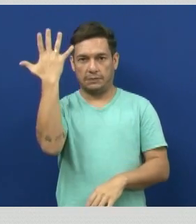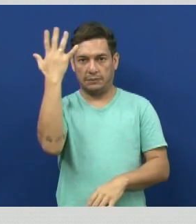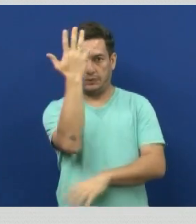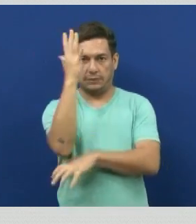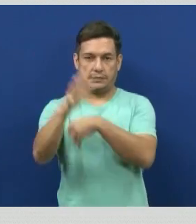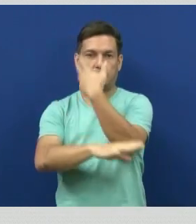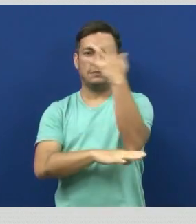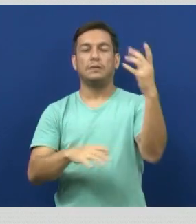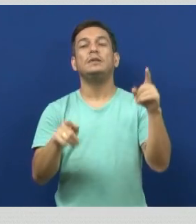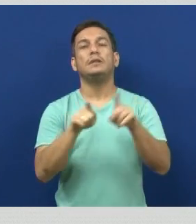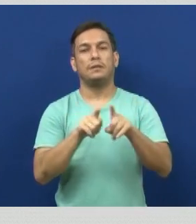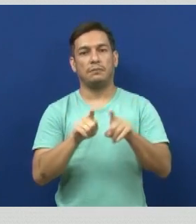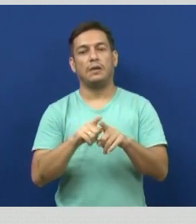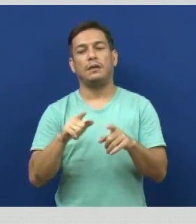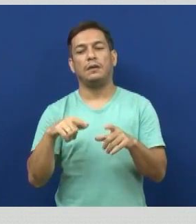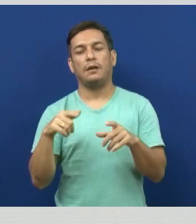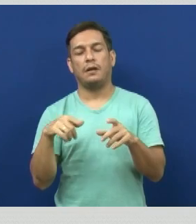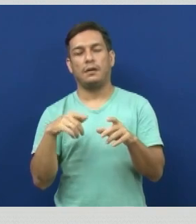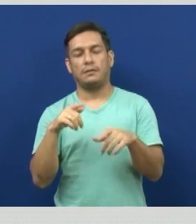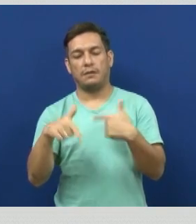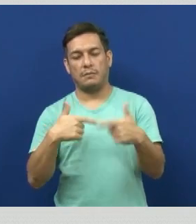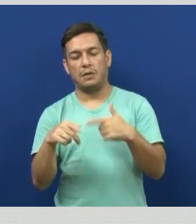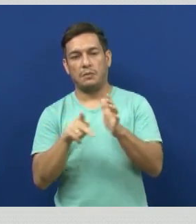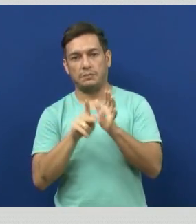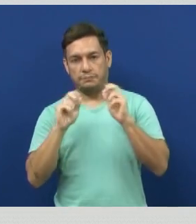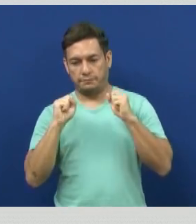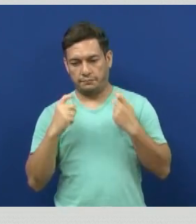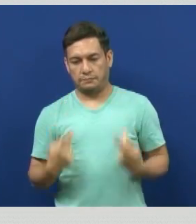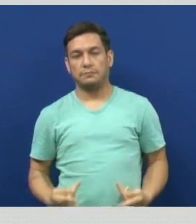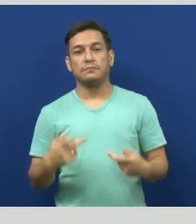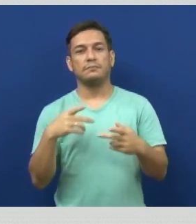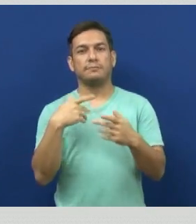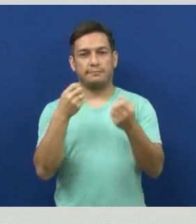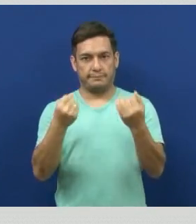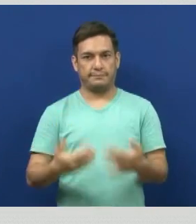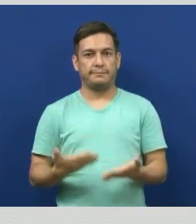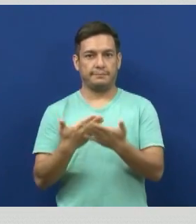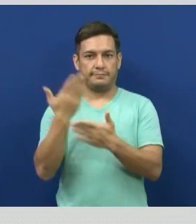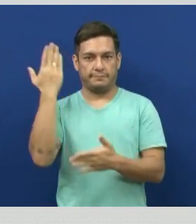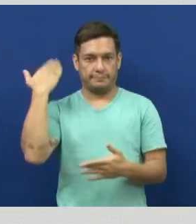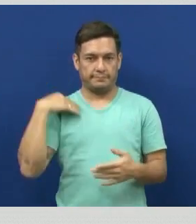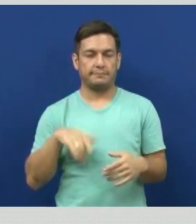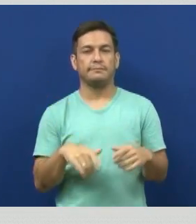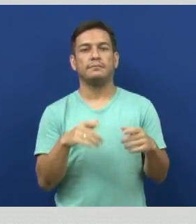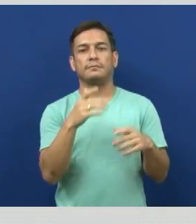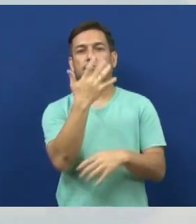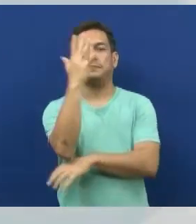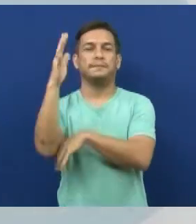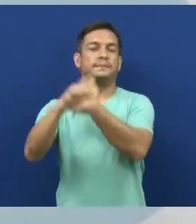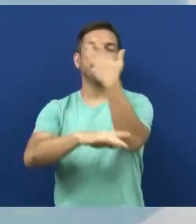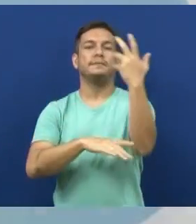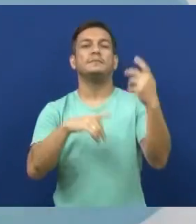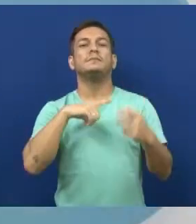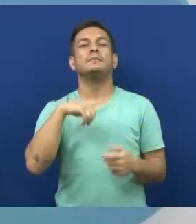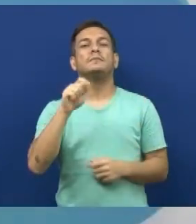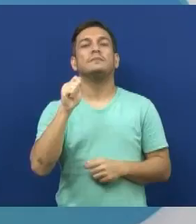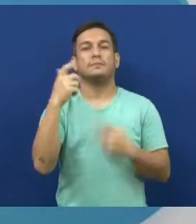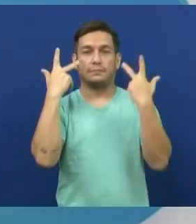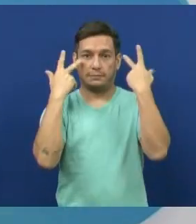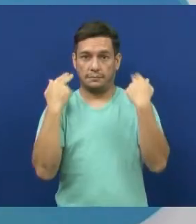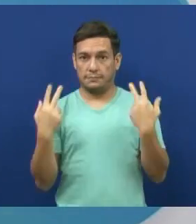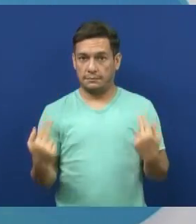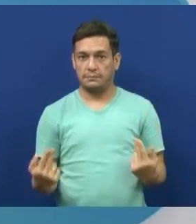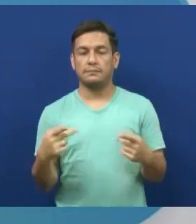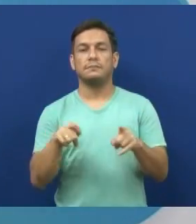o trabalho humano. Como nós falamos na aula passada, nas paisagens, nós temos paisagens